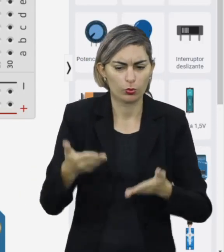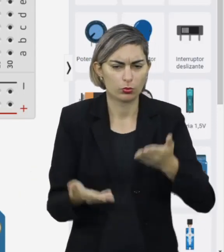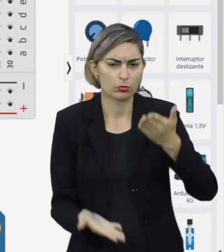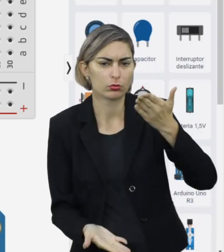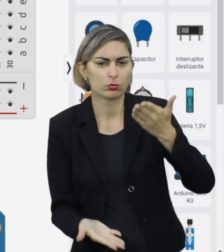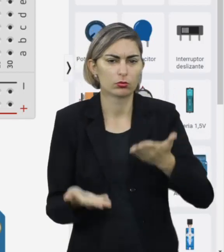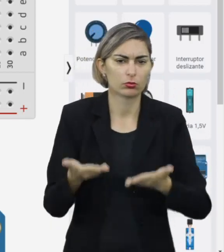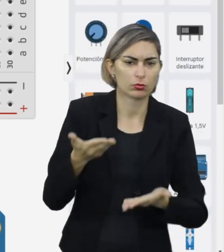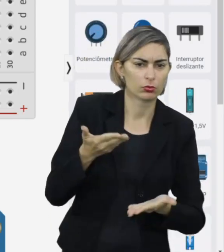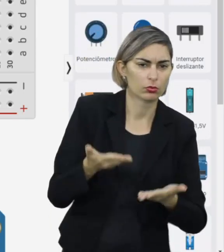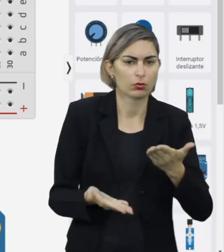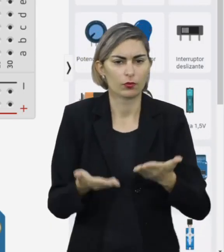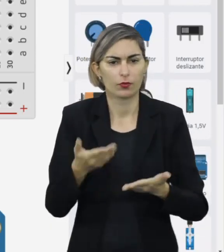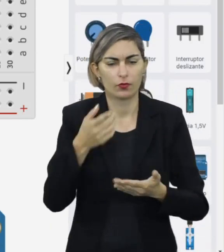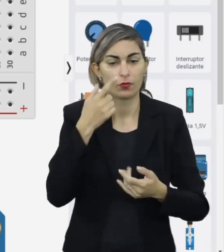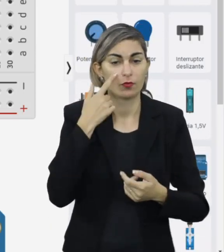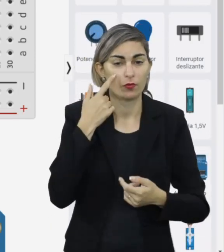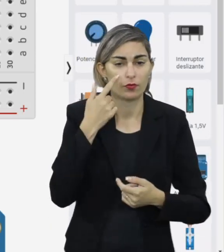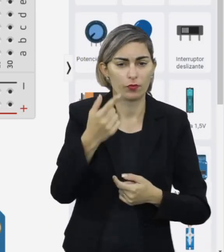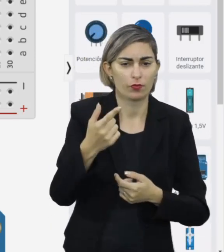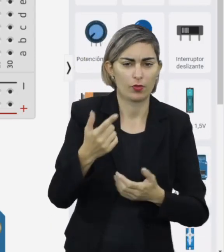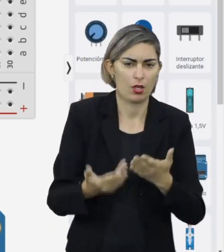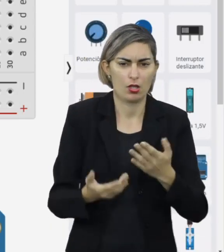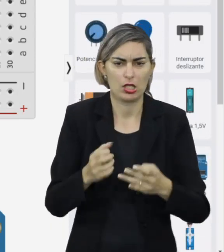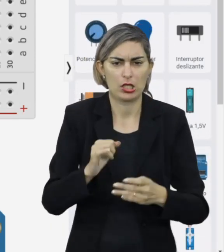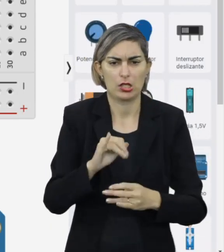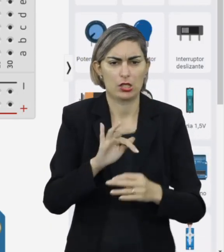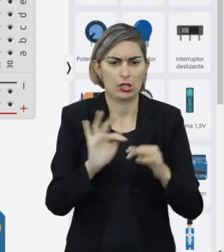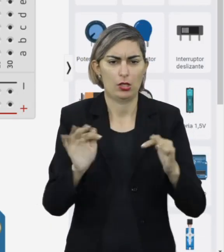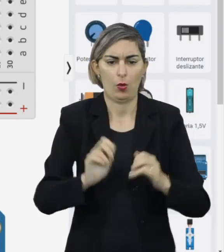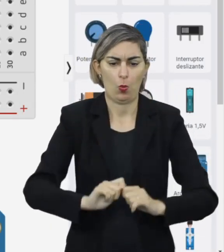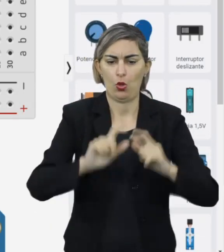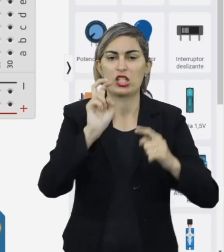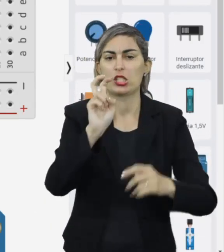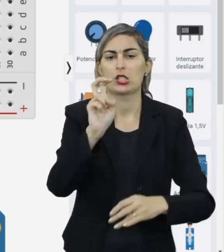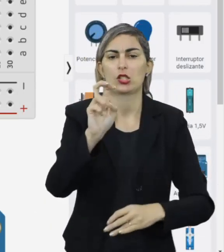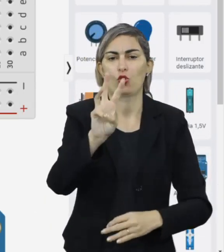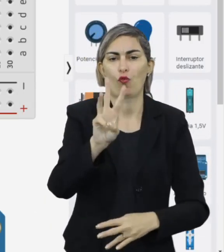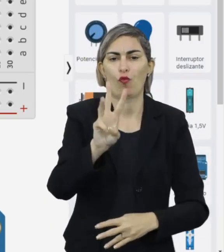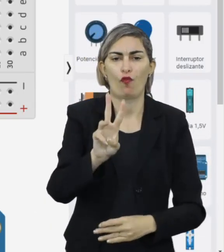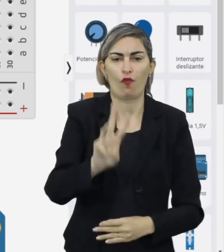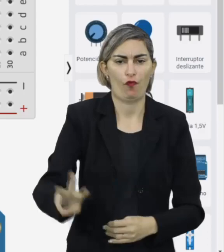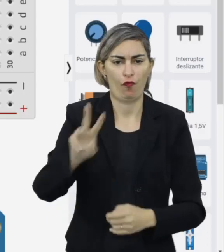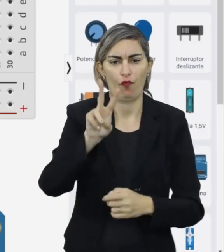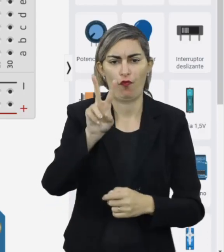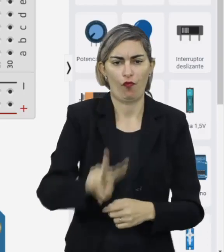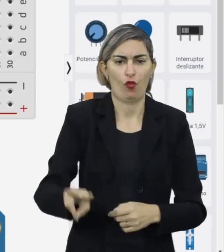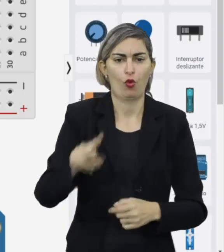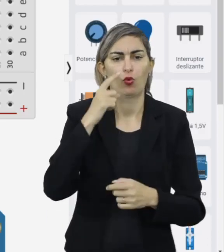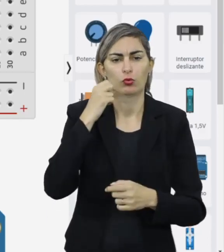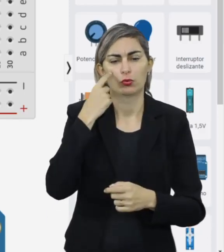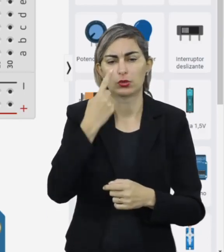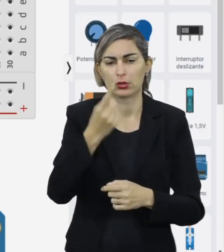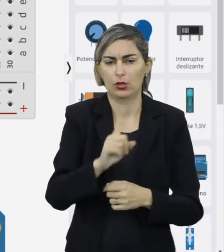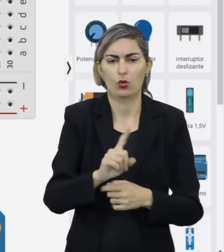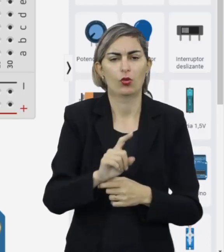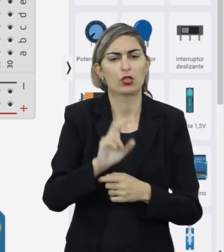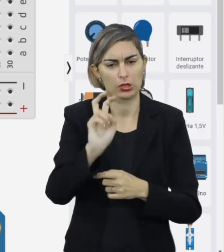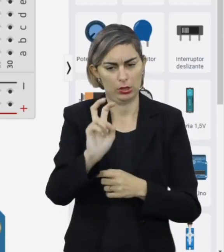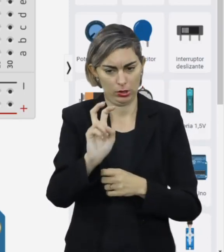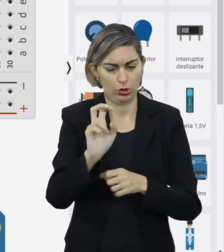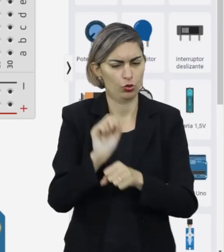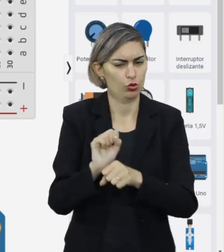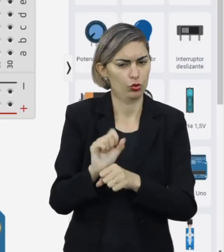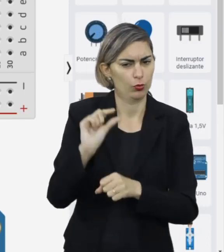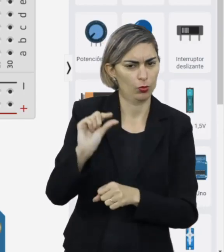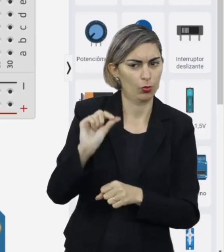vai pulsar aquela porta. Você não vai simplesmente ligar 5 volts e deixar constante. Você vai pulsar, ou seja, você liga 5 volts, espera